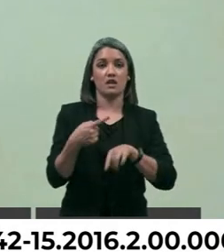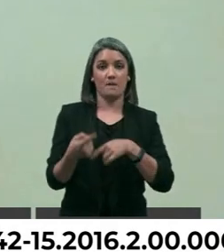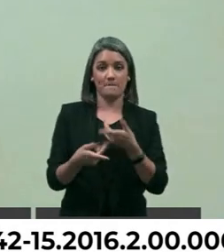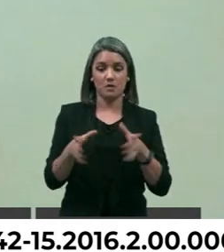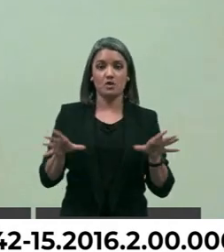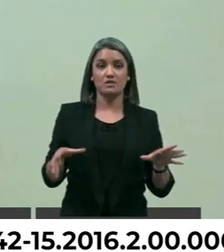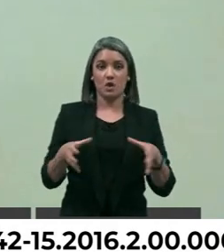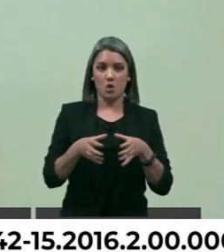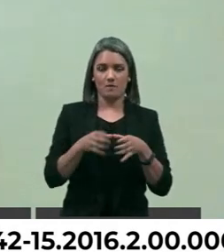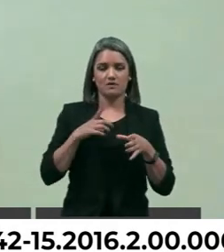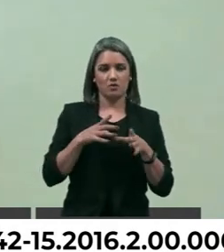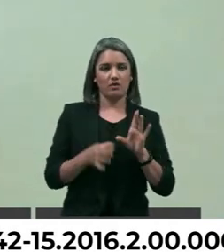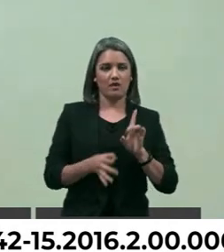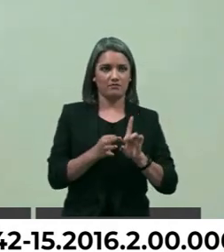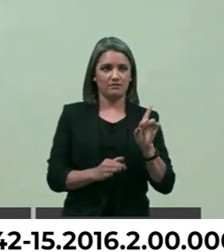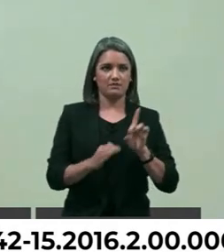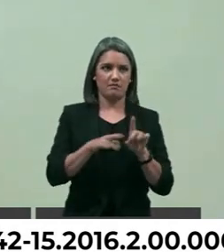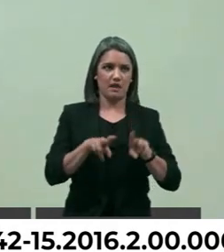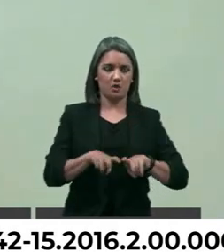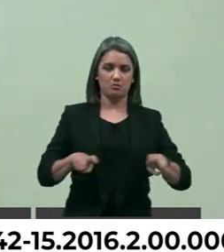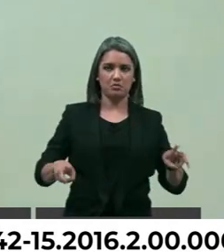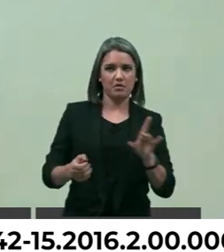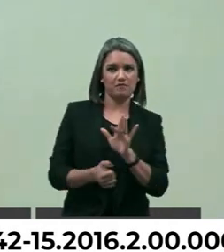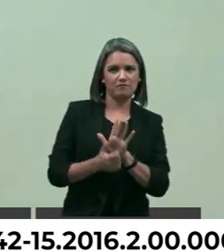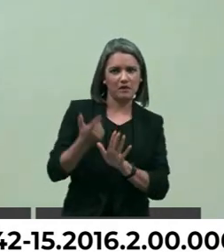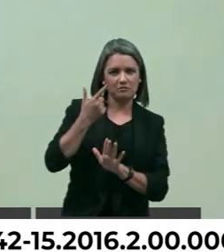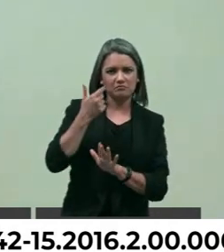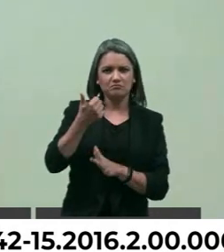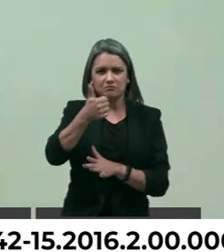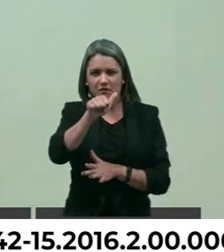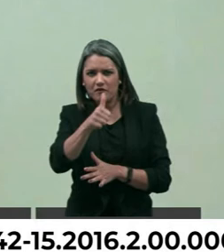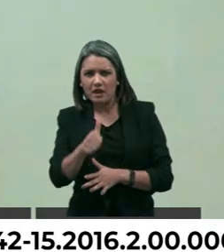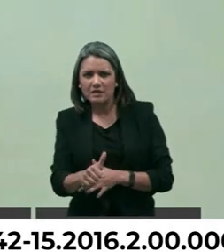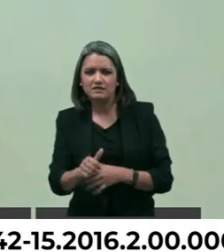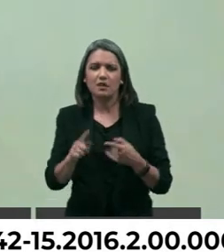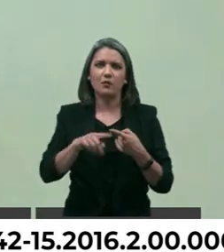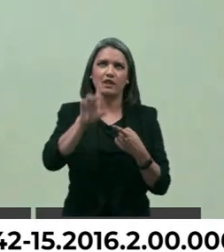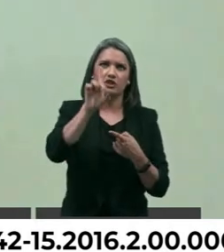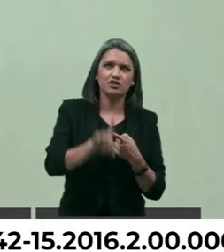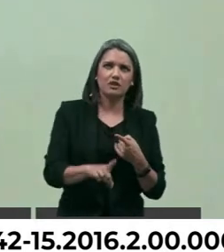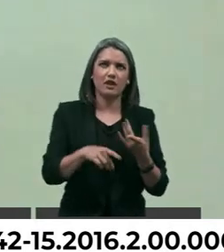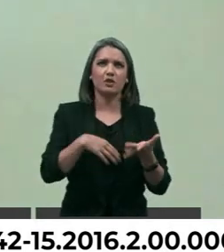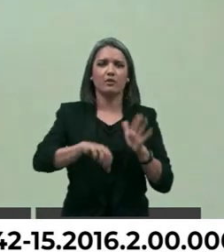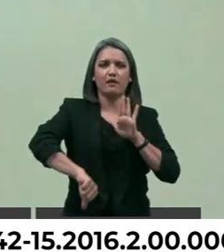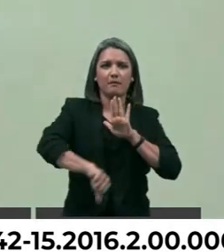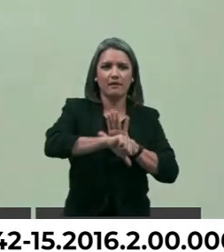diversos embargadores da sessão de direito criminal, direito público, direito privado,